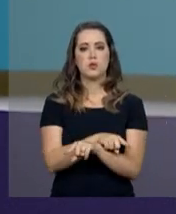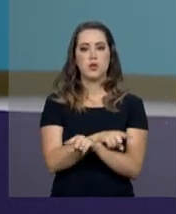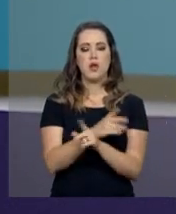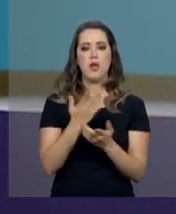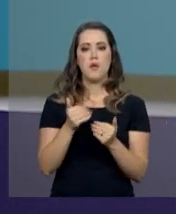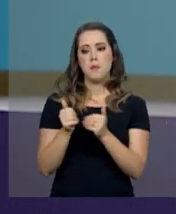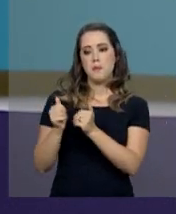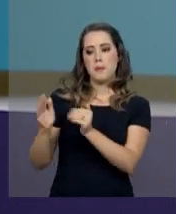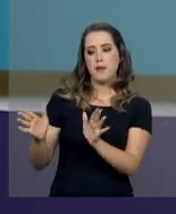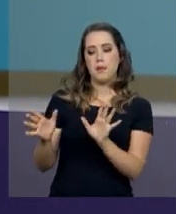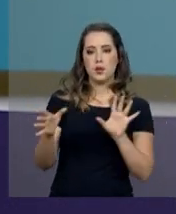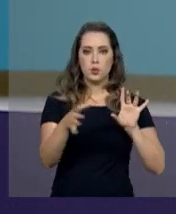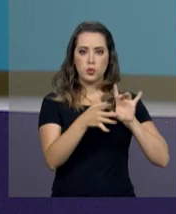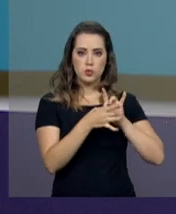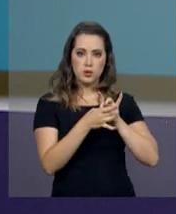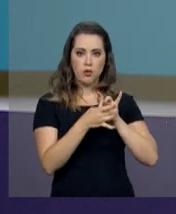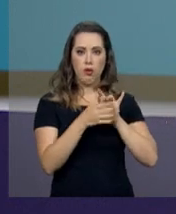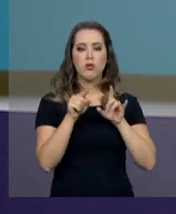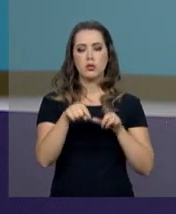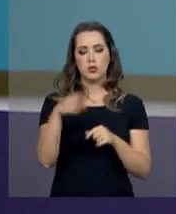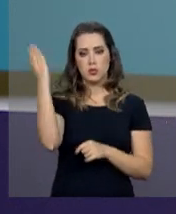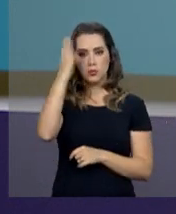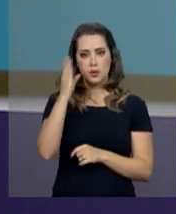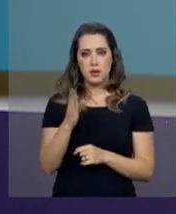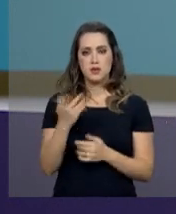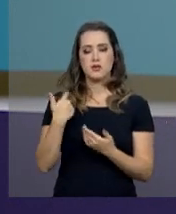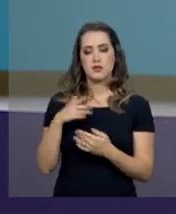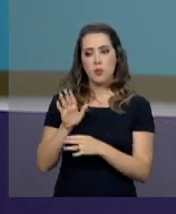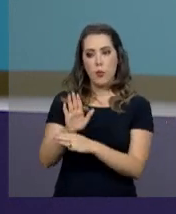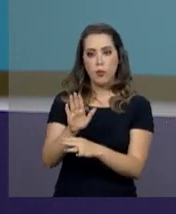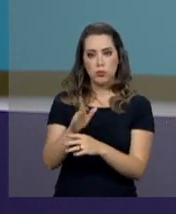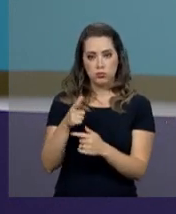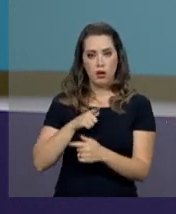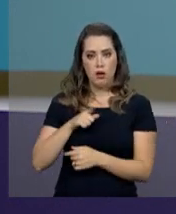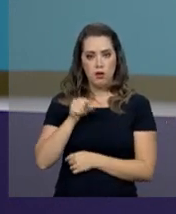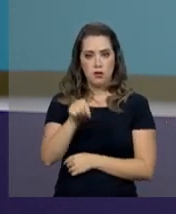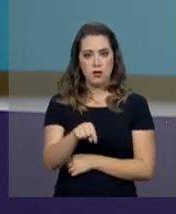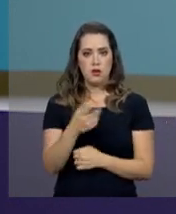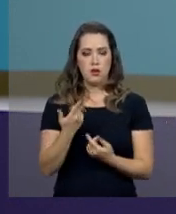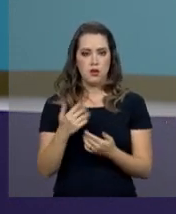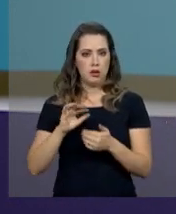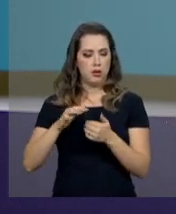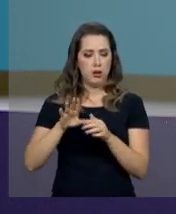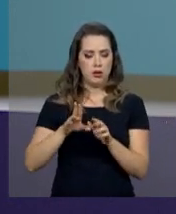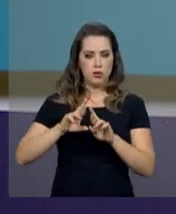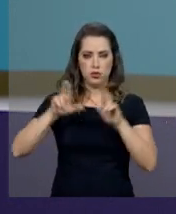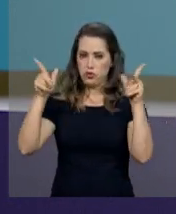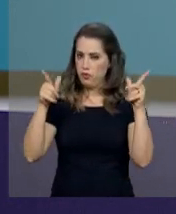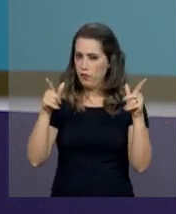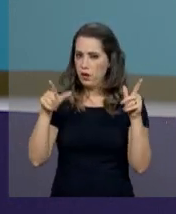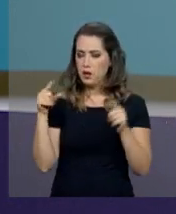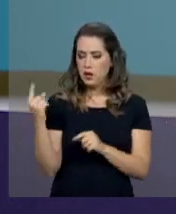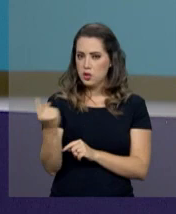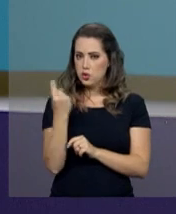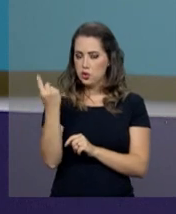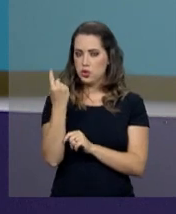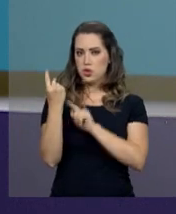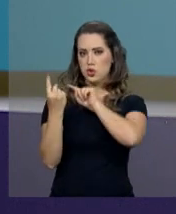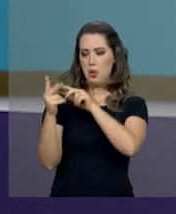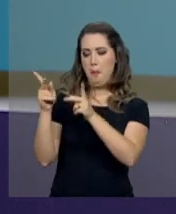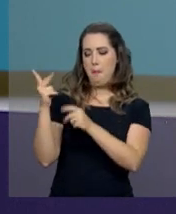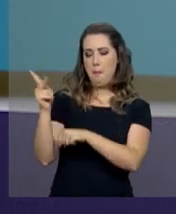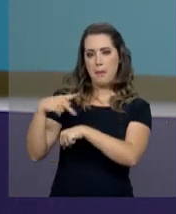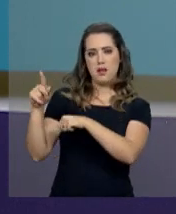e integração o que o brasil apóia contra o isolacionismo diálogo e solidariedade contra a intolerância